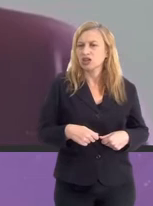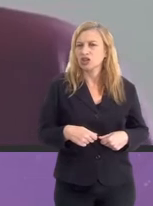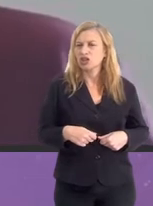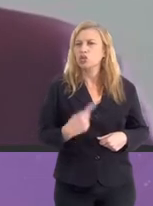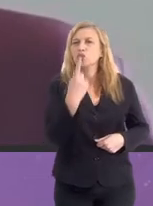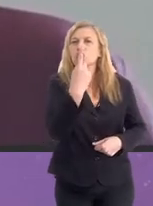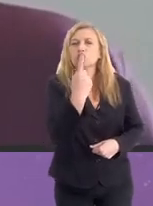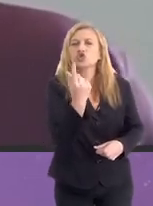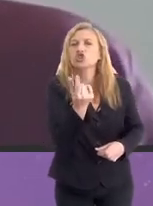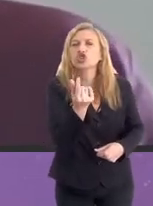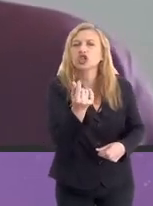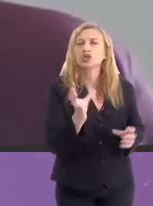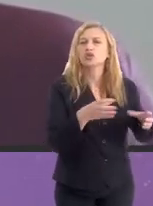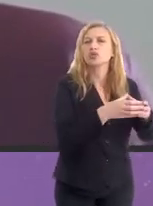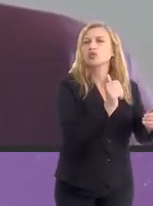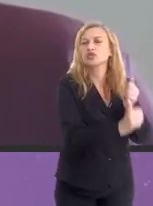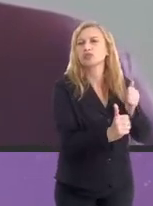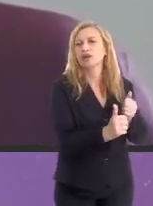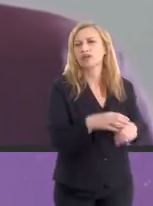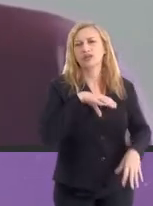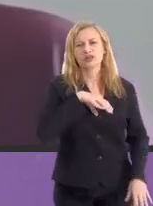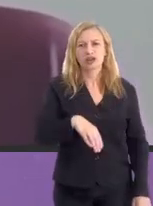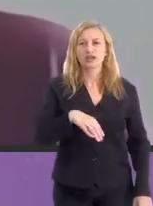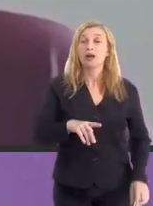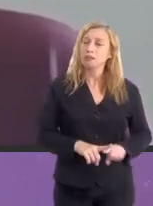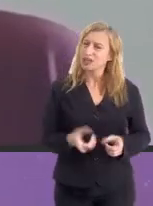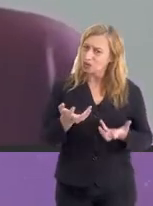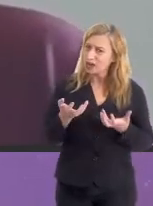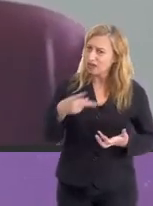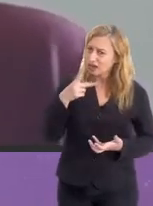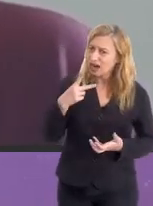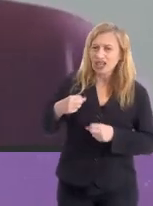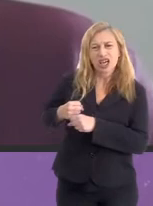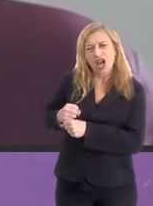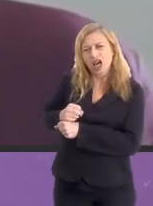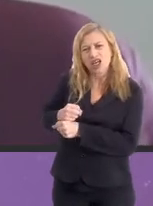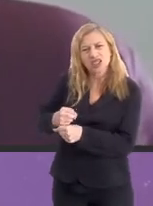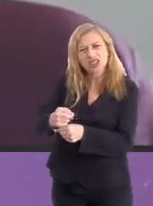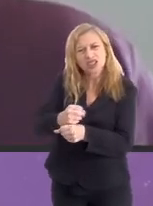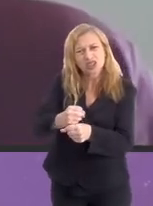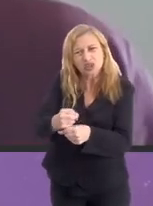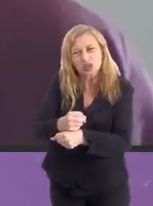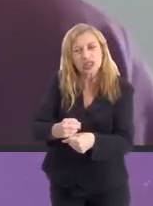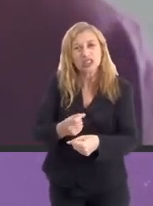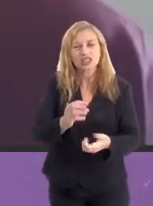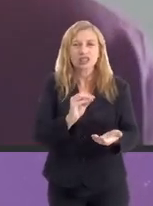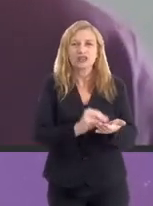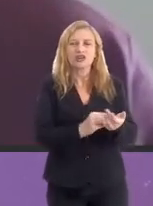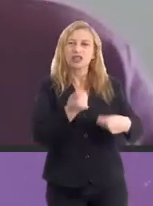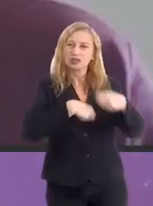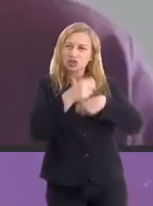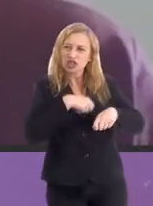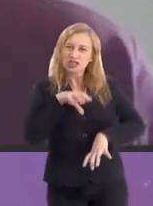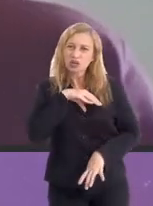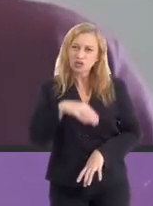é de um centavo do clube o vários lá questões São Januário mas eu quero dizer que décadas e décadas de irmã